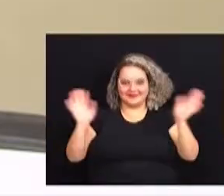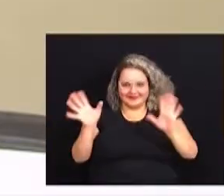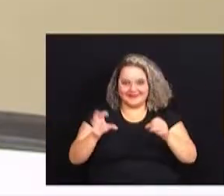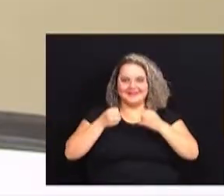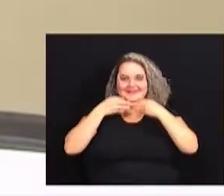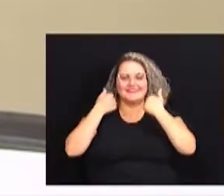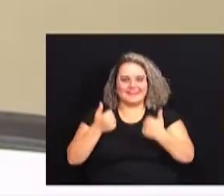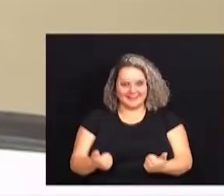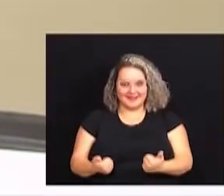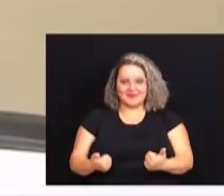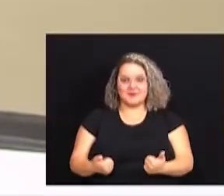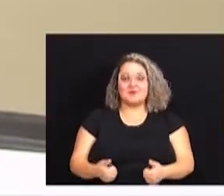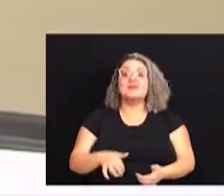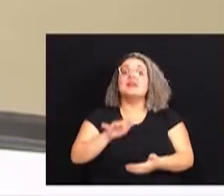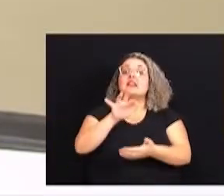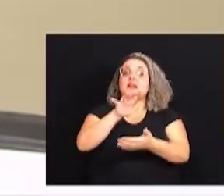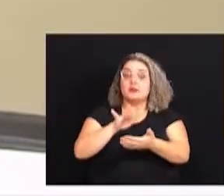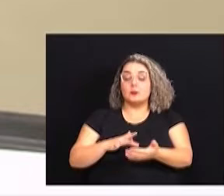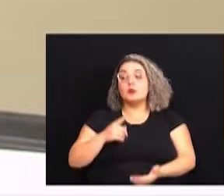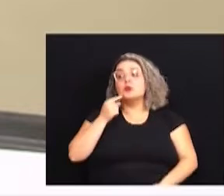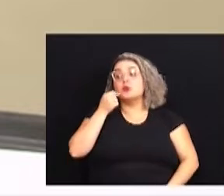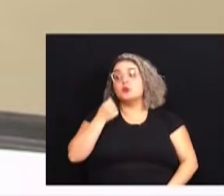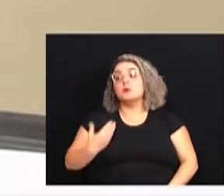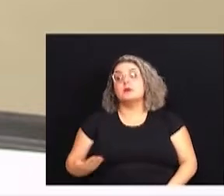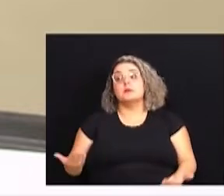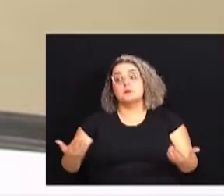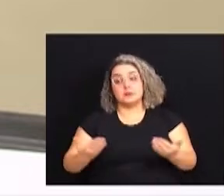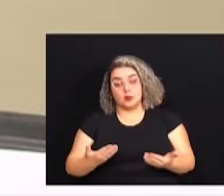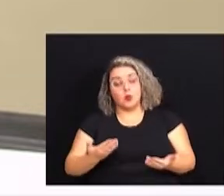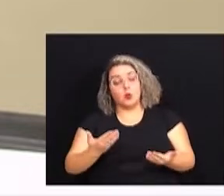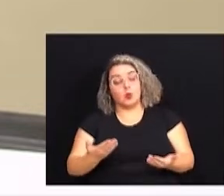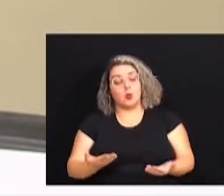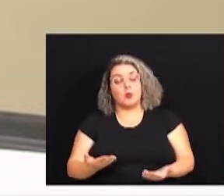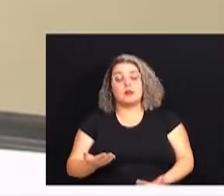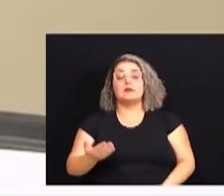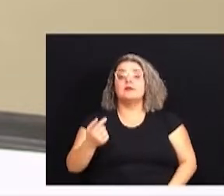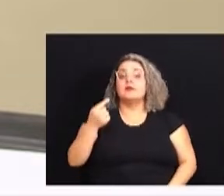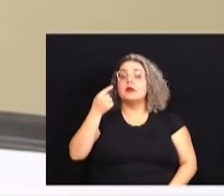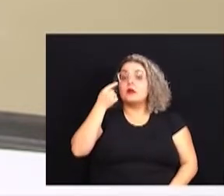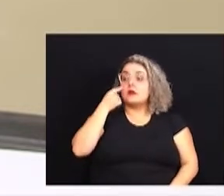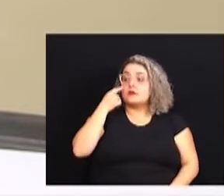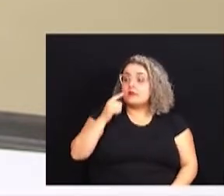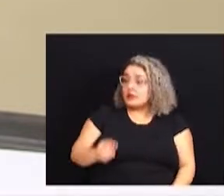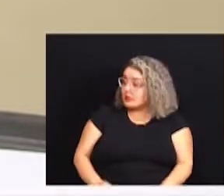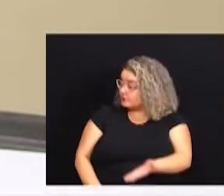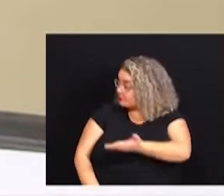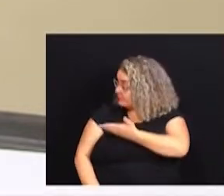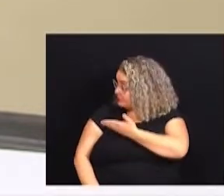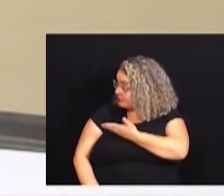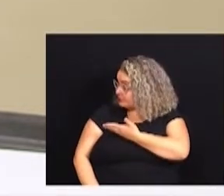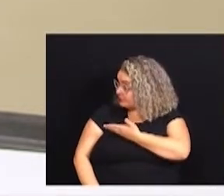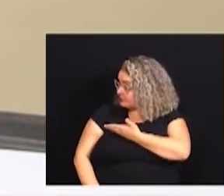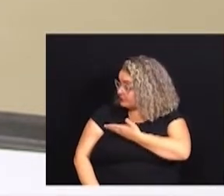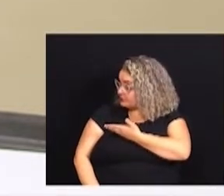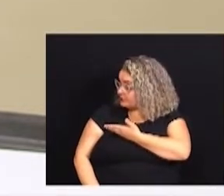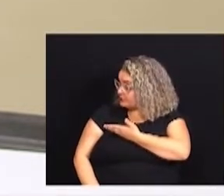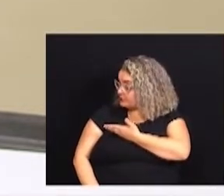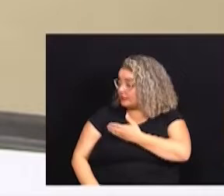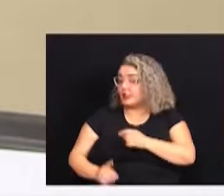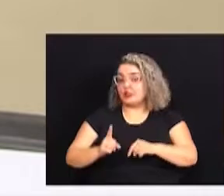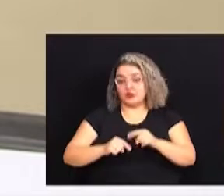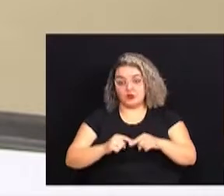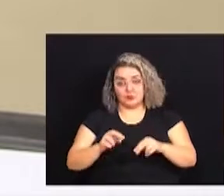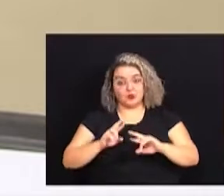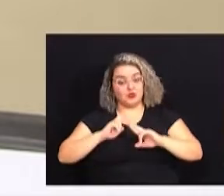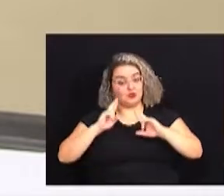Oi gente, tudo bom? Mais um Na Ponta do Lápis no ar. E hoje você vai olhar esta imagem aqui, esse objeto